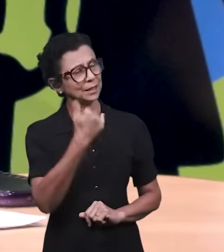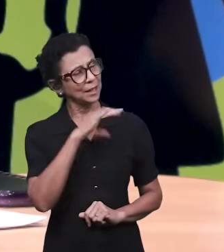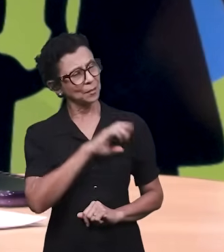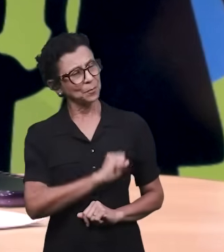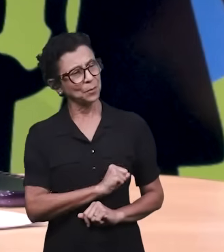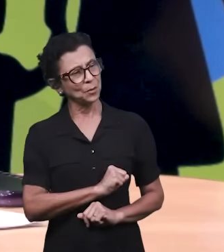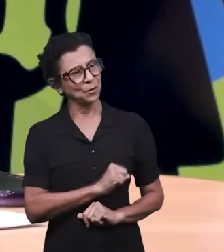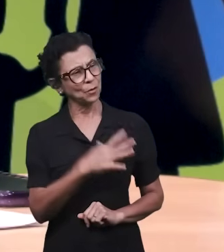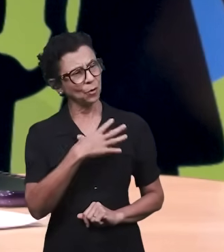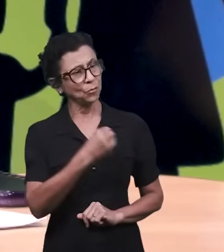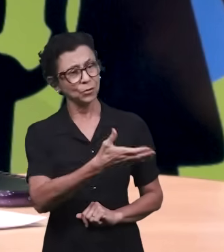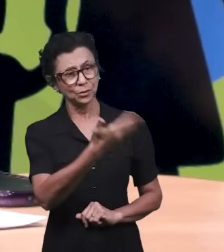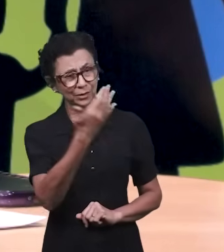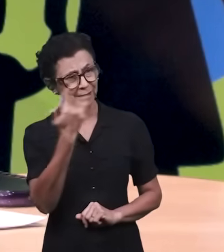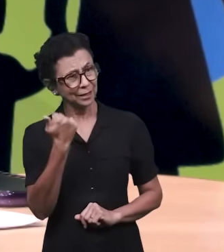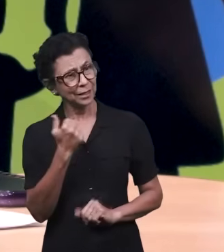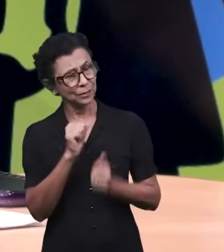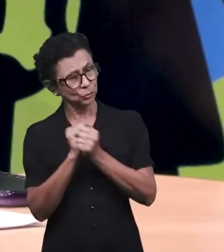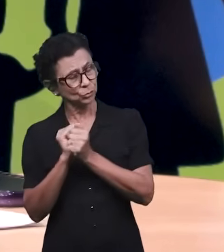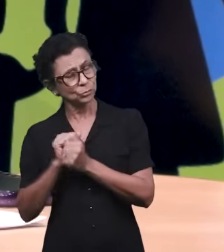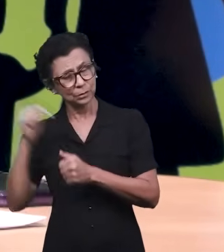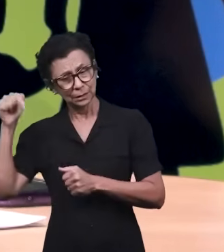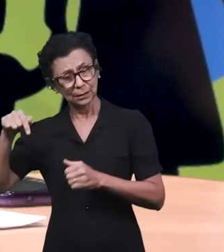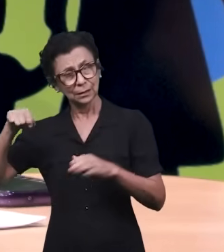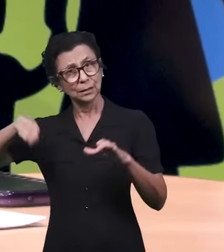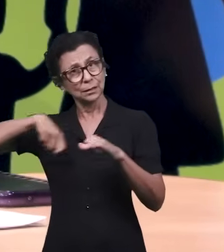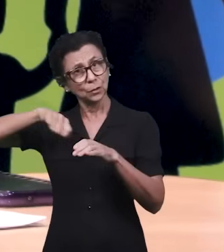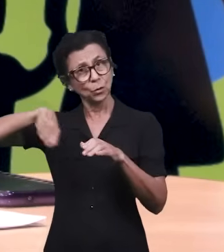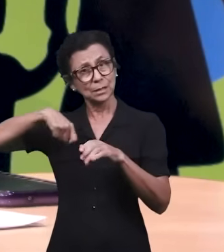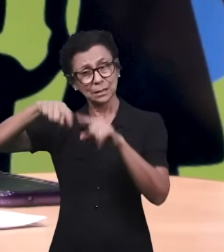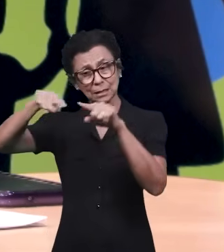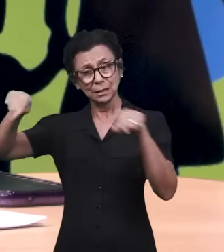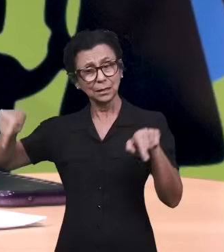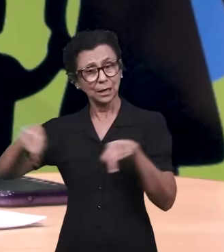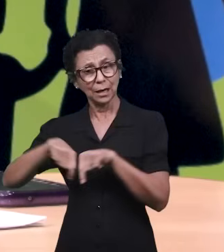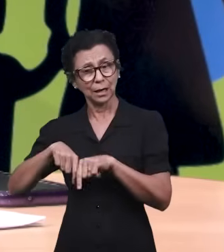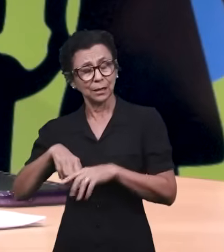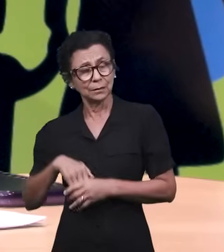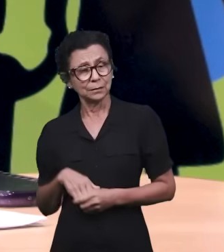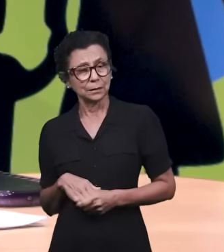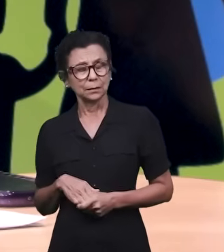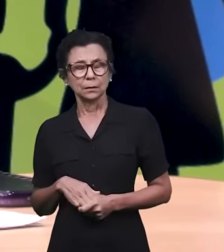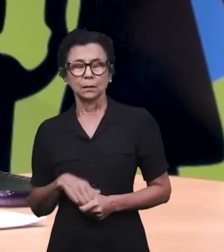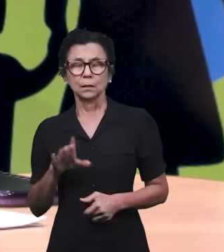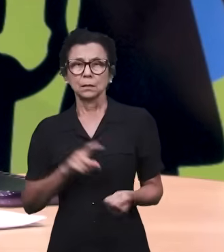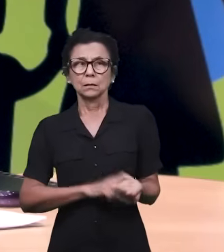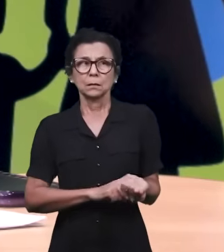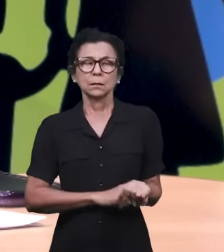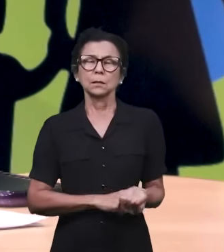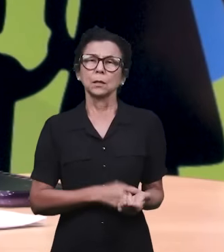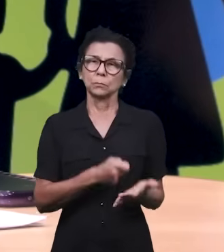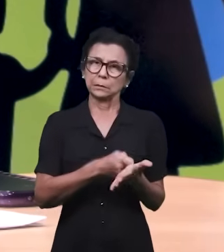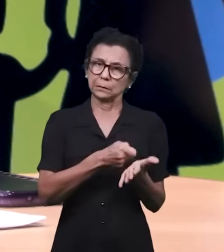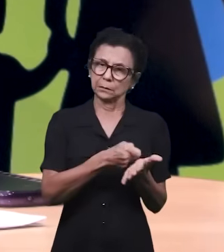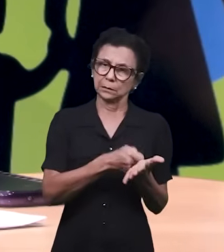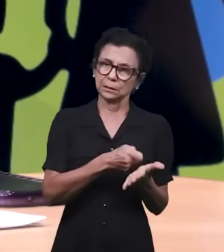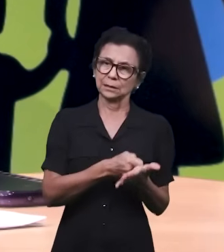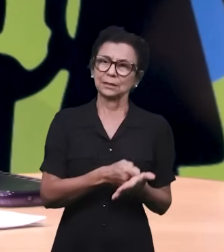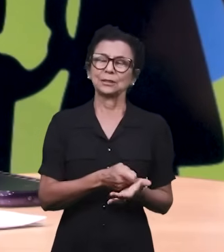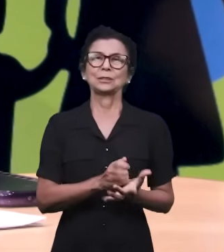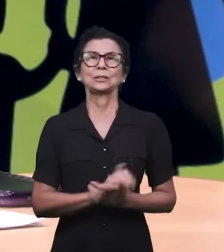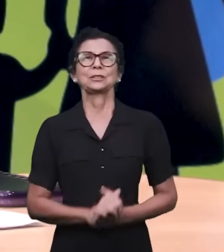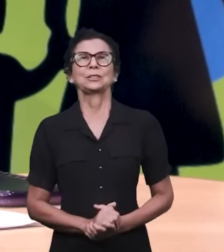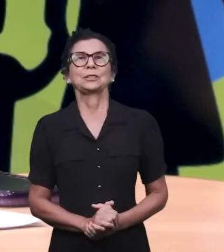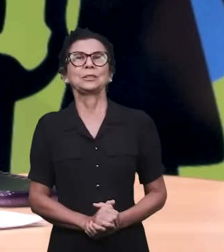cá, meu filho, vem me ajudar na cozinha. E muitas vezes eles vão ficar irritados, mas insistam, persistam, porque eles vão ver